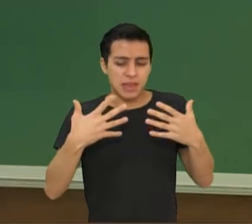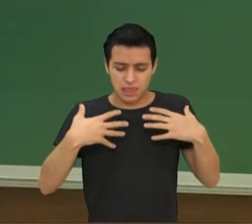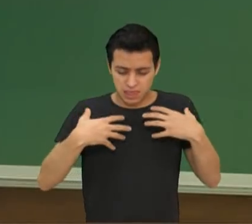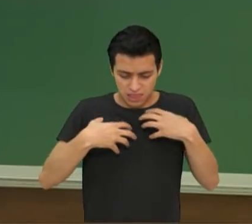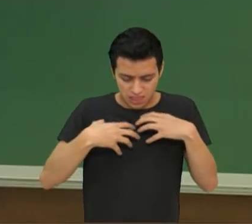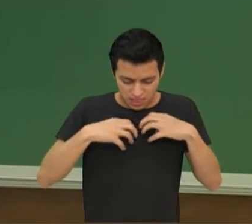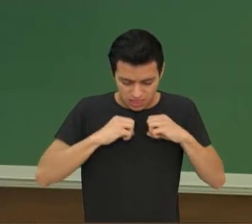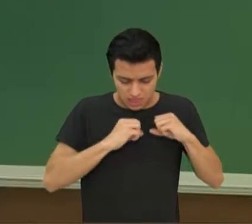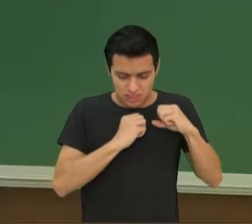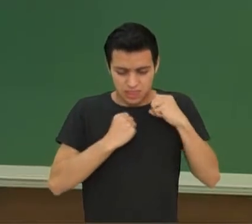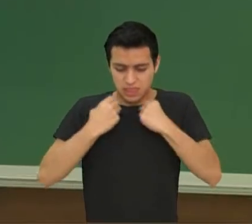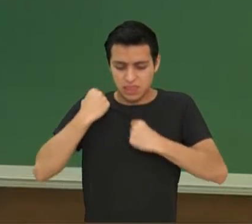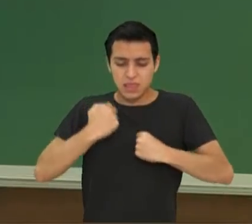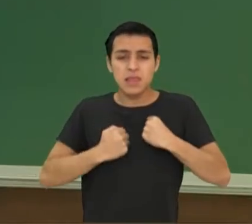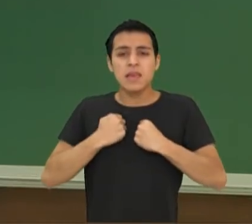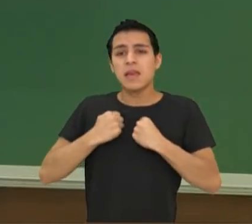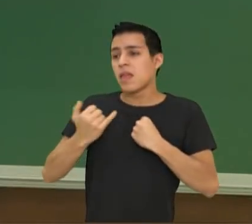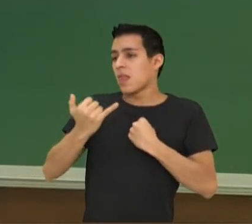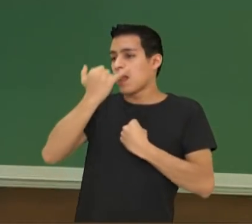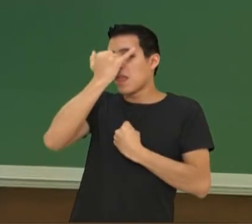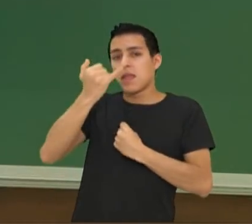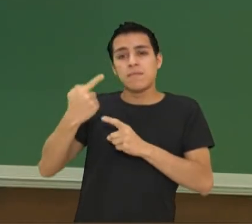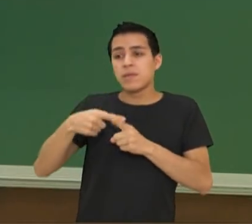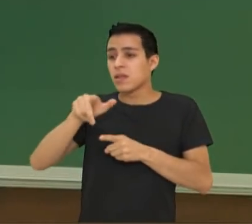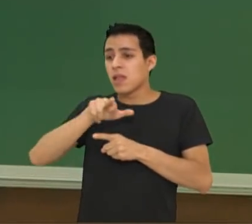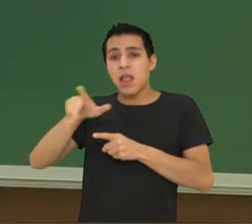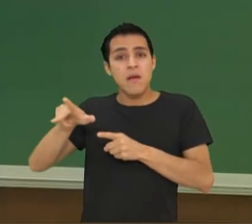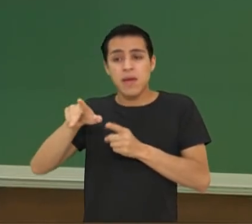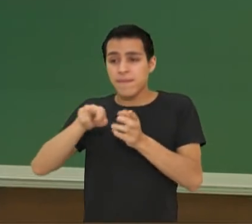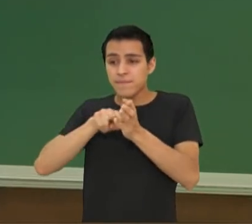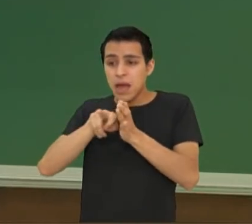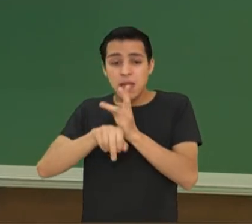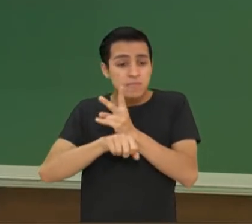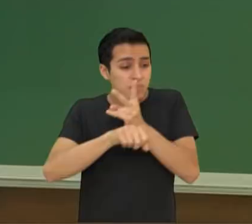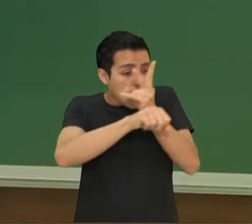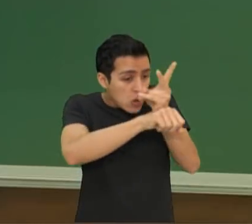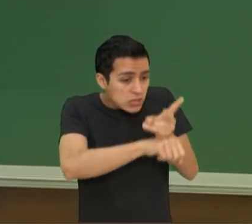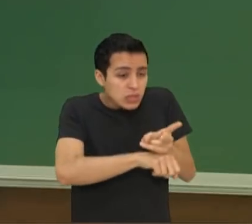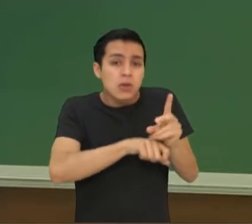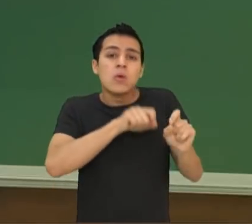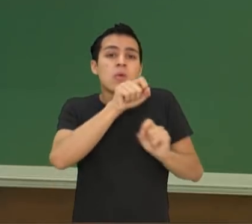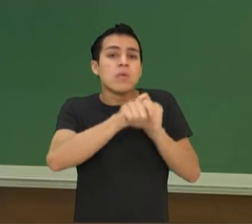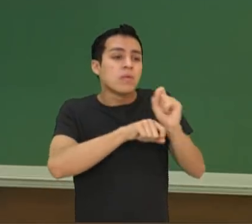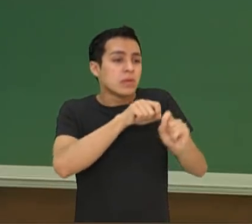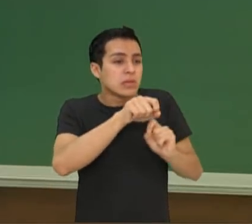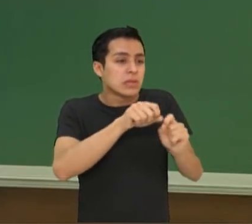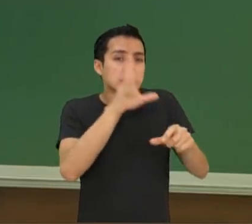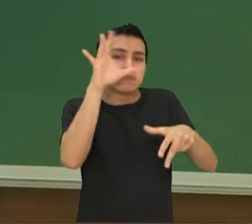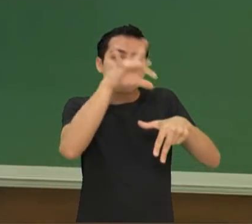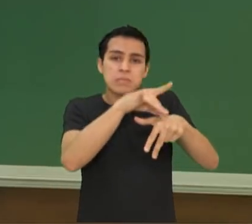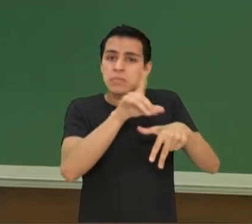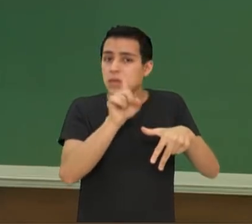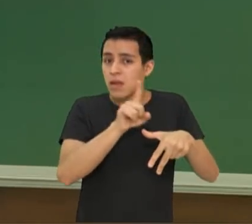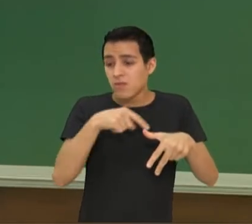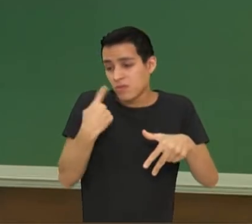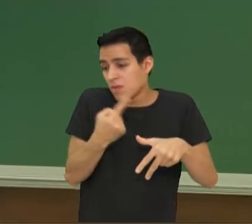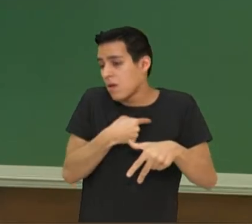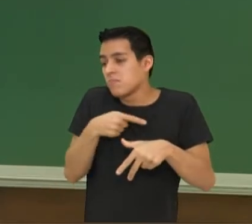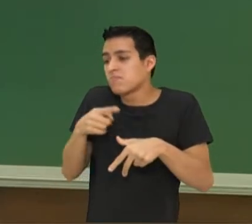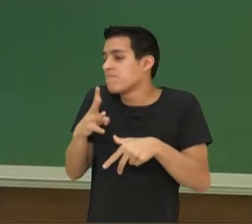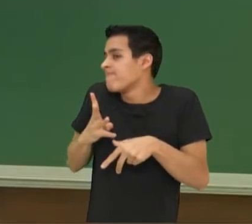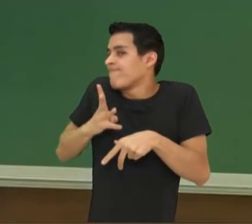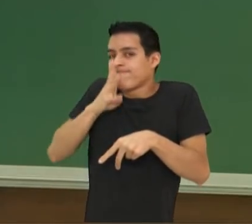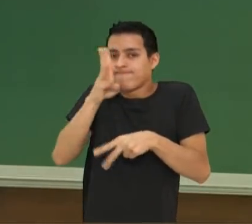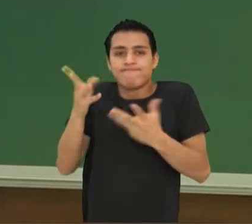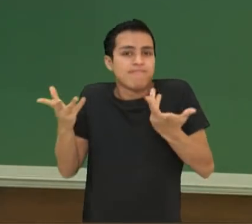infecção acidental, porque não é uma bactéria que busca exclusivamente ser parasita. A gente acaba se contaminando